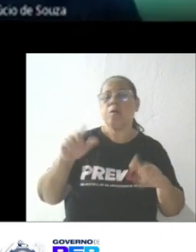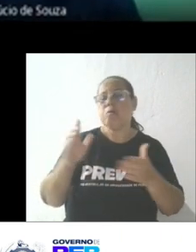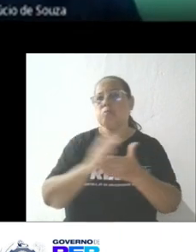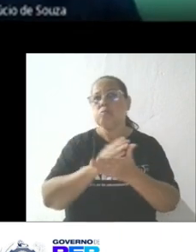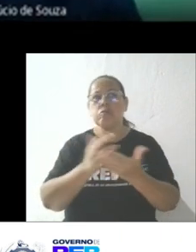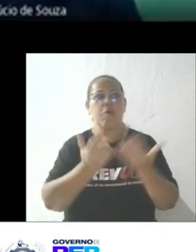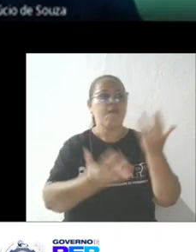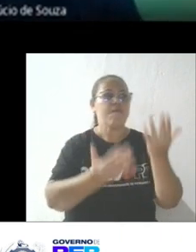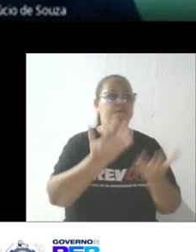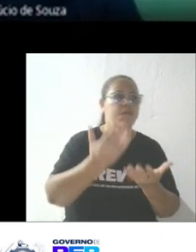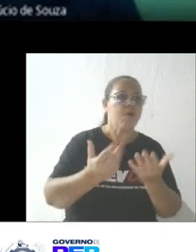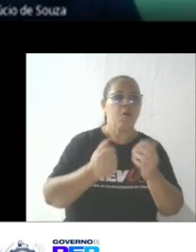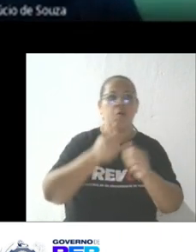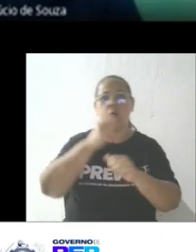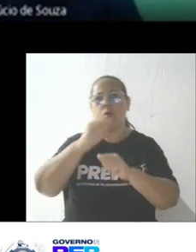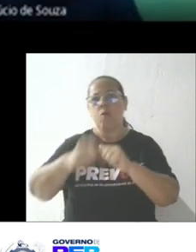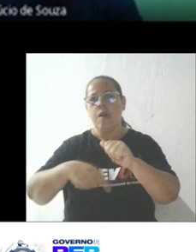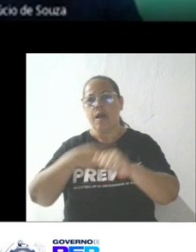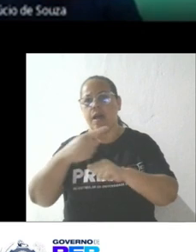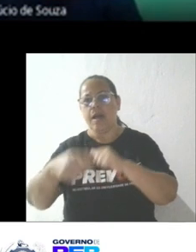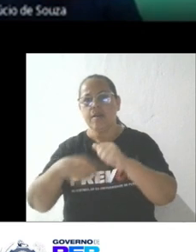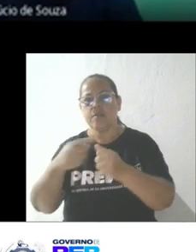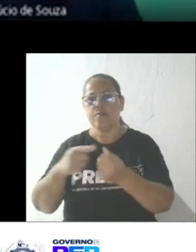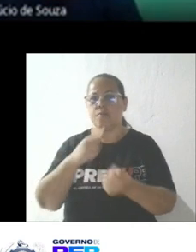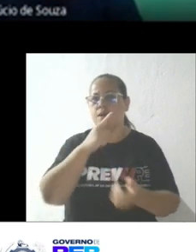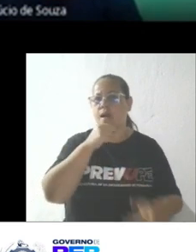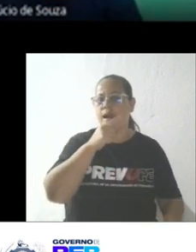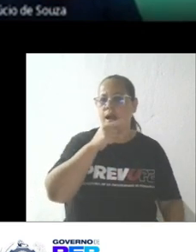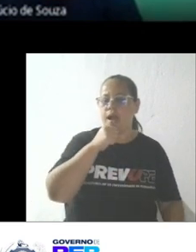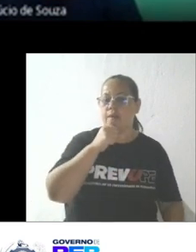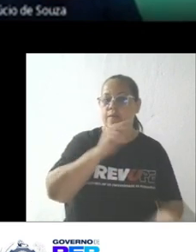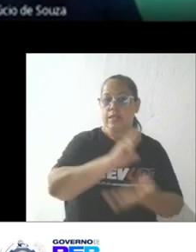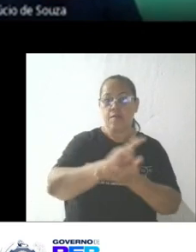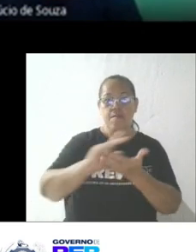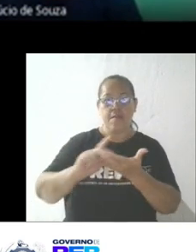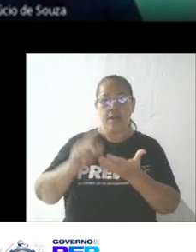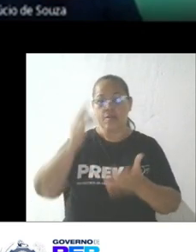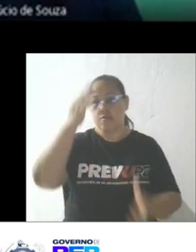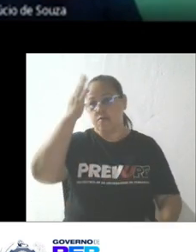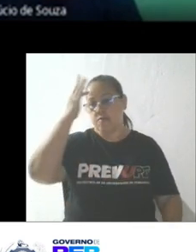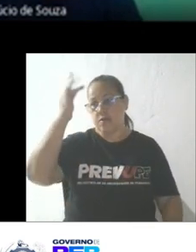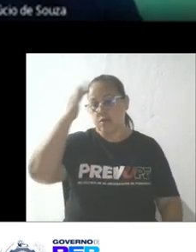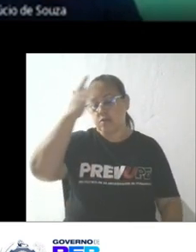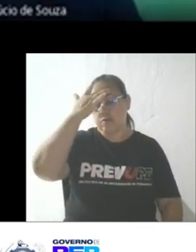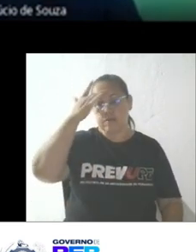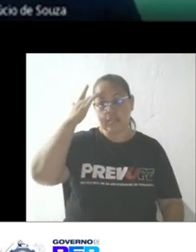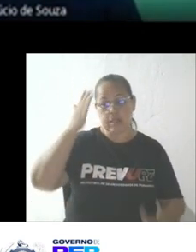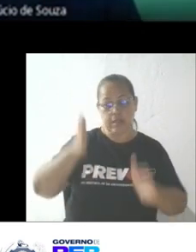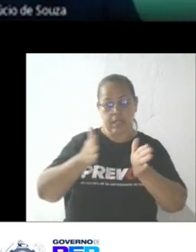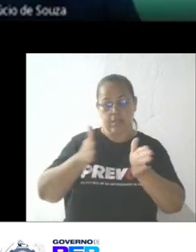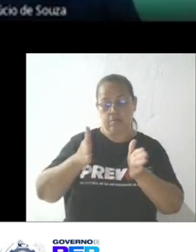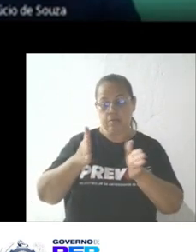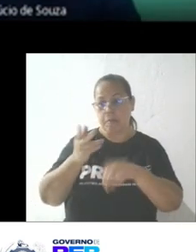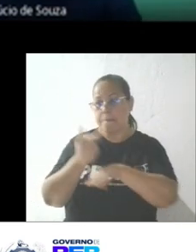água então os vários filósofos desse período buscavam-se o princípio